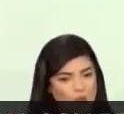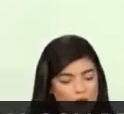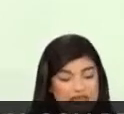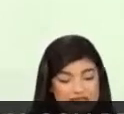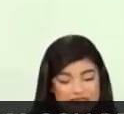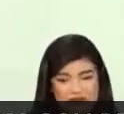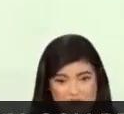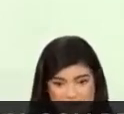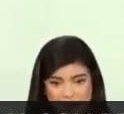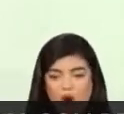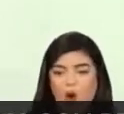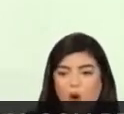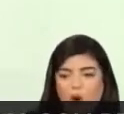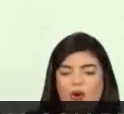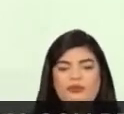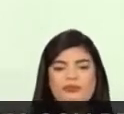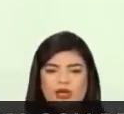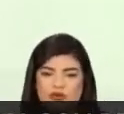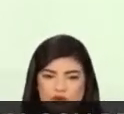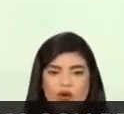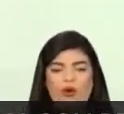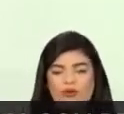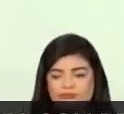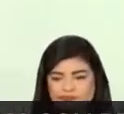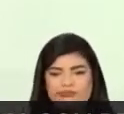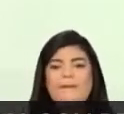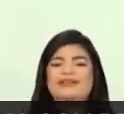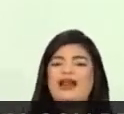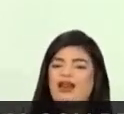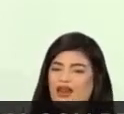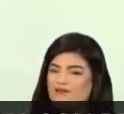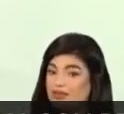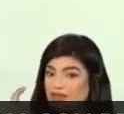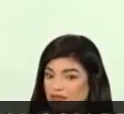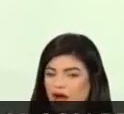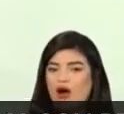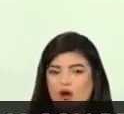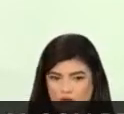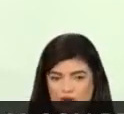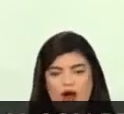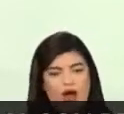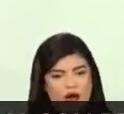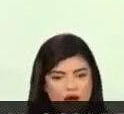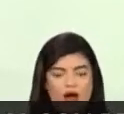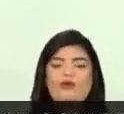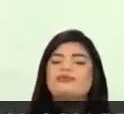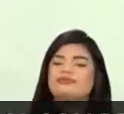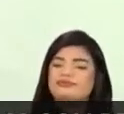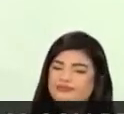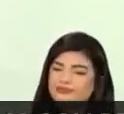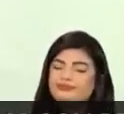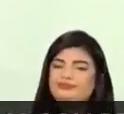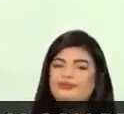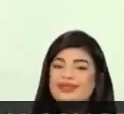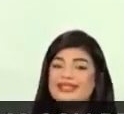tocar no ônibus, no metrô, no transporte público, lavar as mãos ou pelo menos limpar e higienizar com álcool em gel.